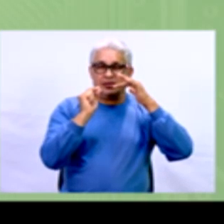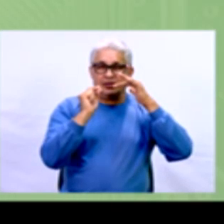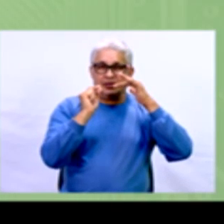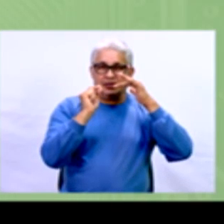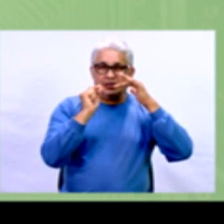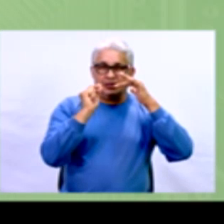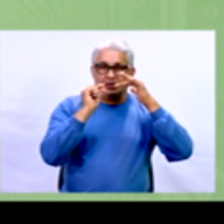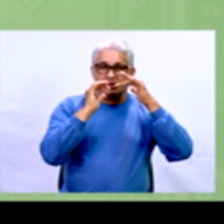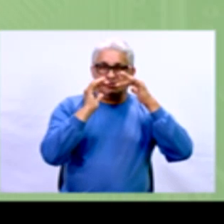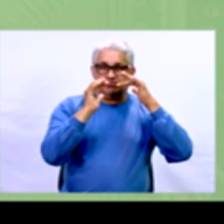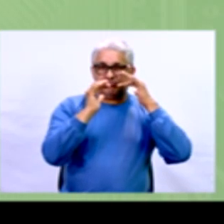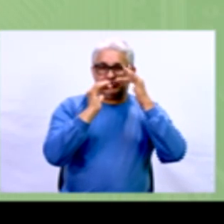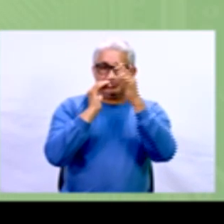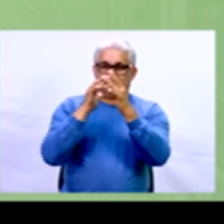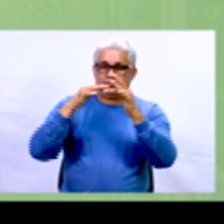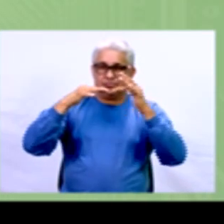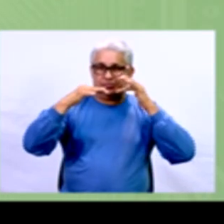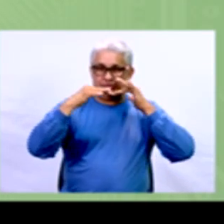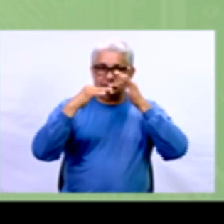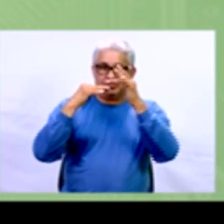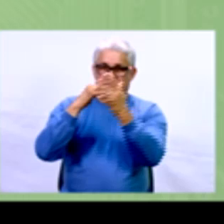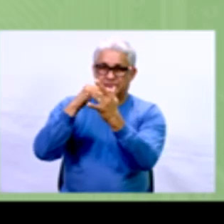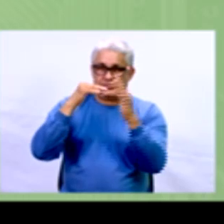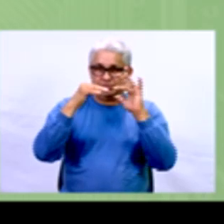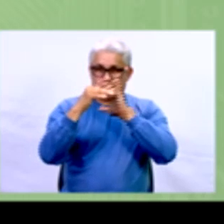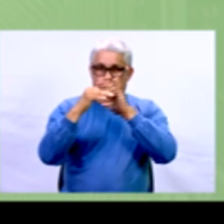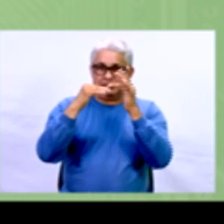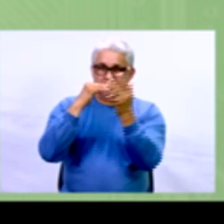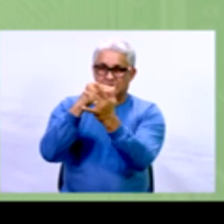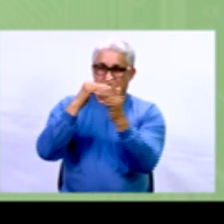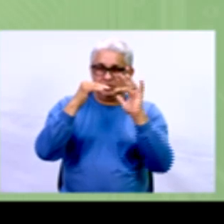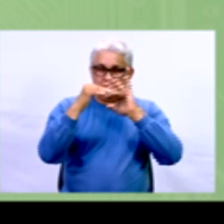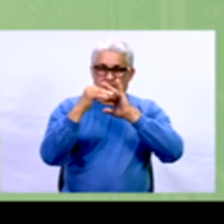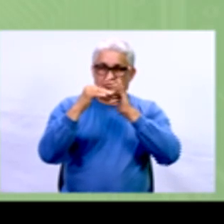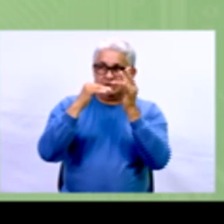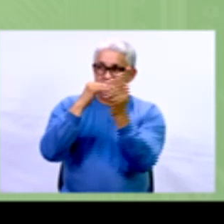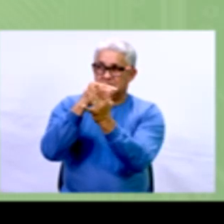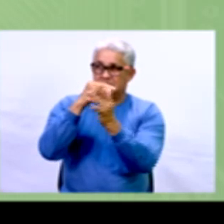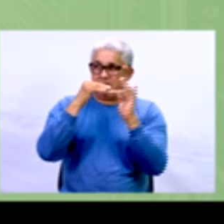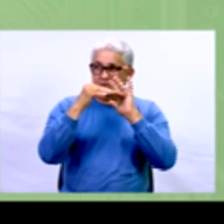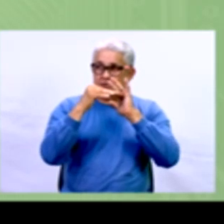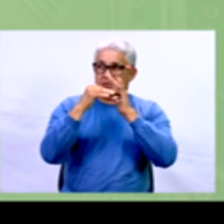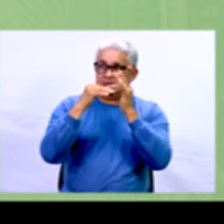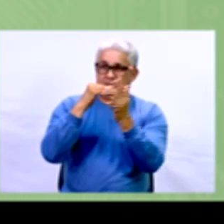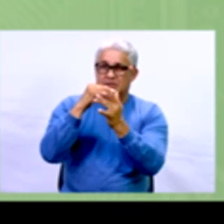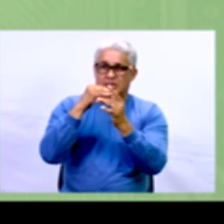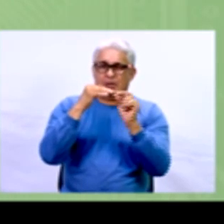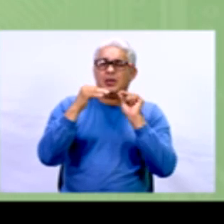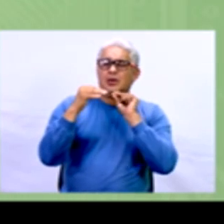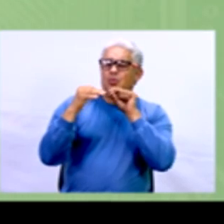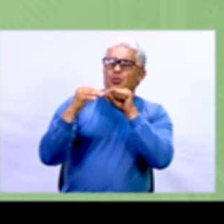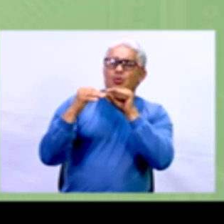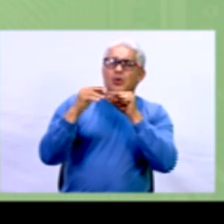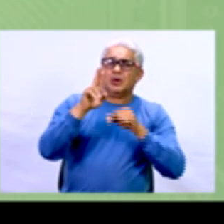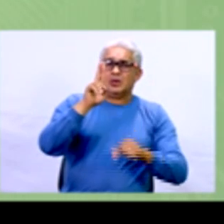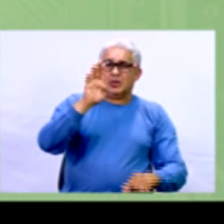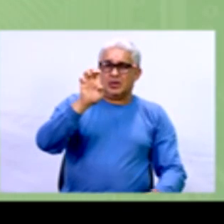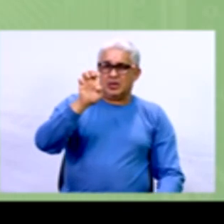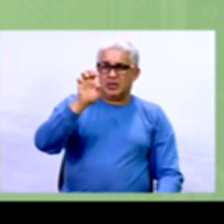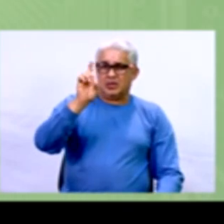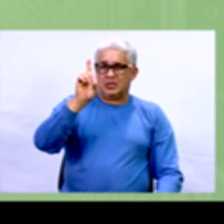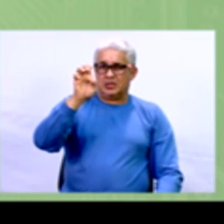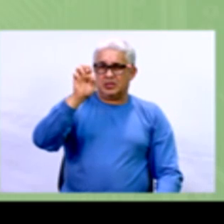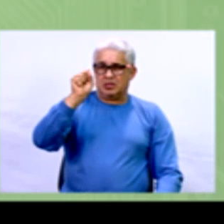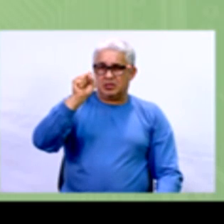conhece o famoso Facebook, não é verdade? Aposto que todos vocês já publicaram fotos ou vídeos nessas